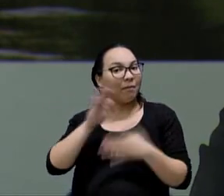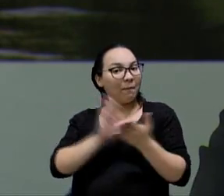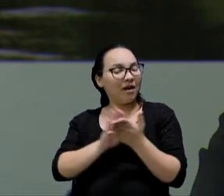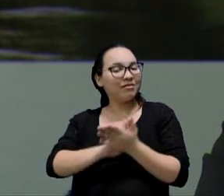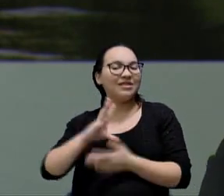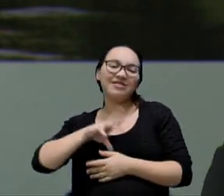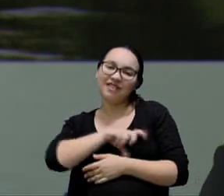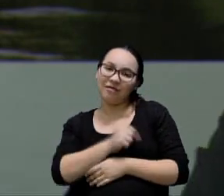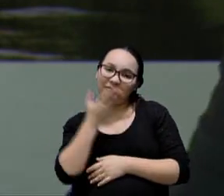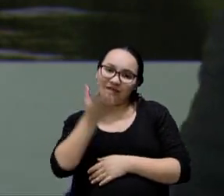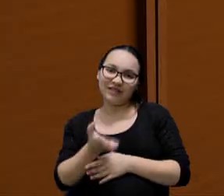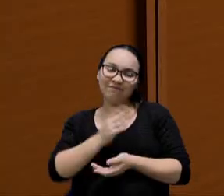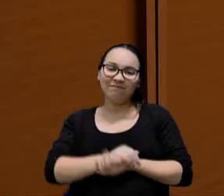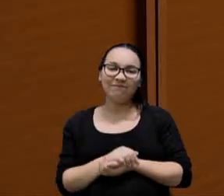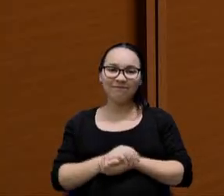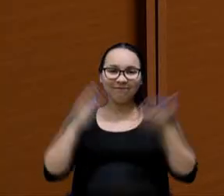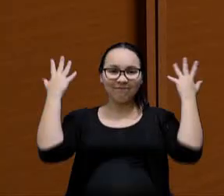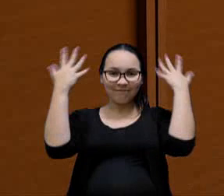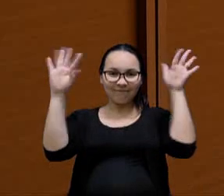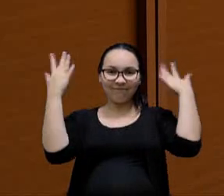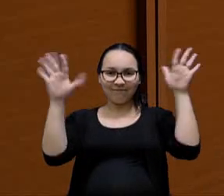amo.